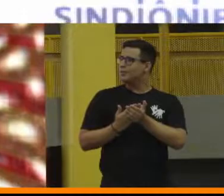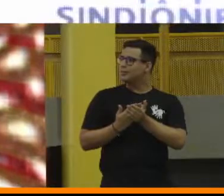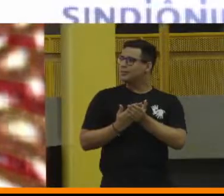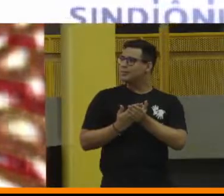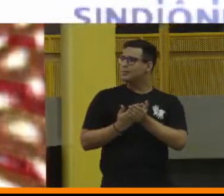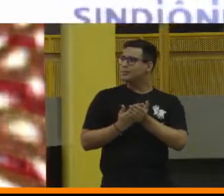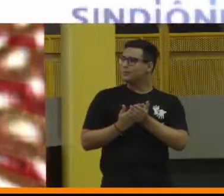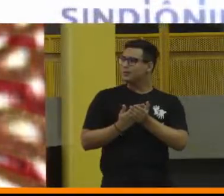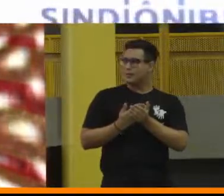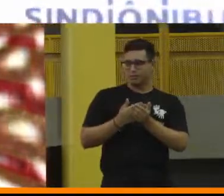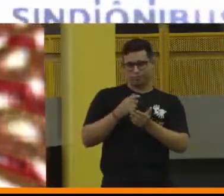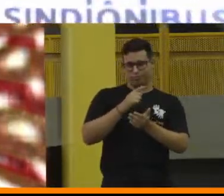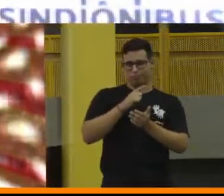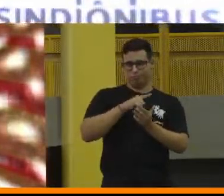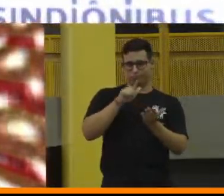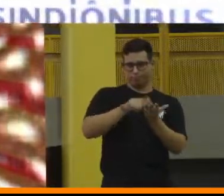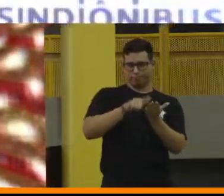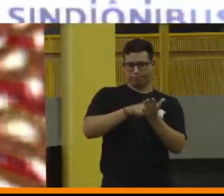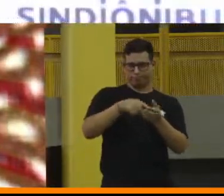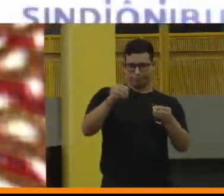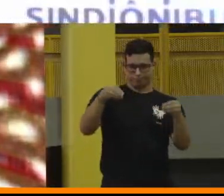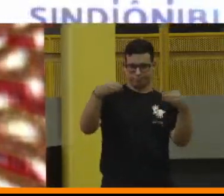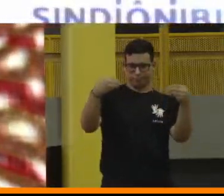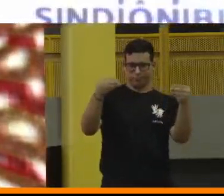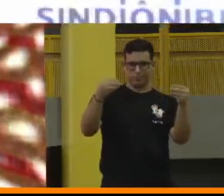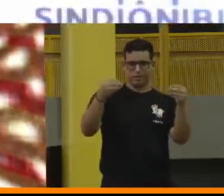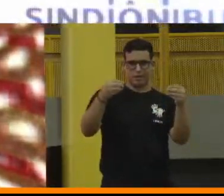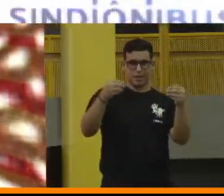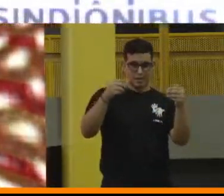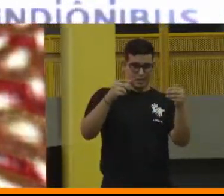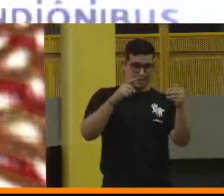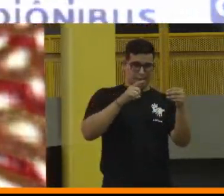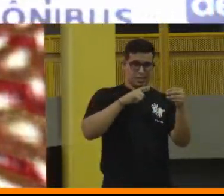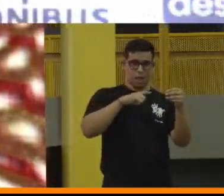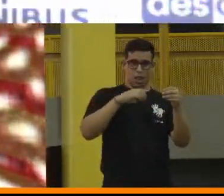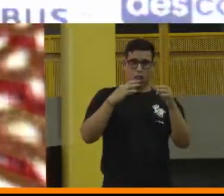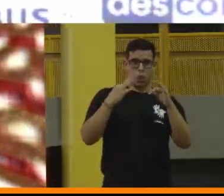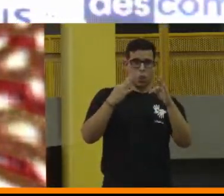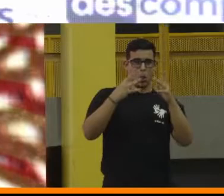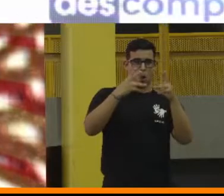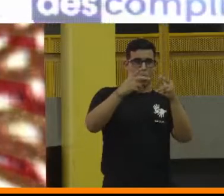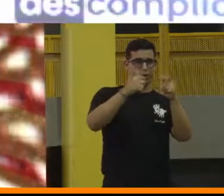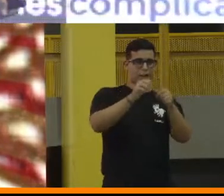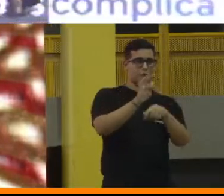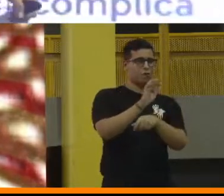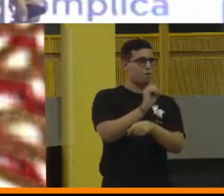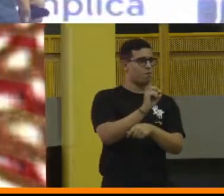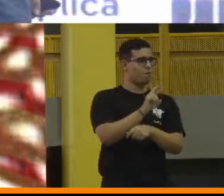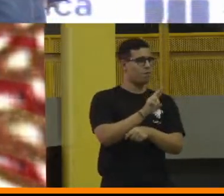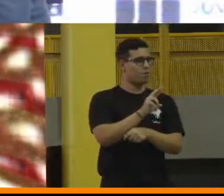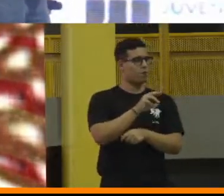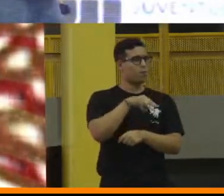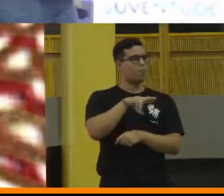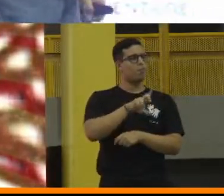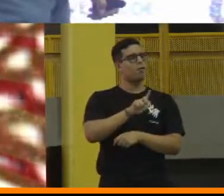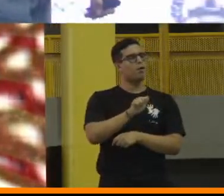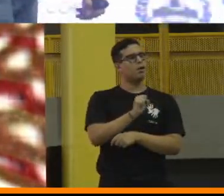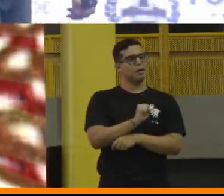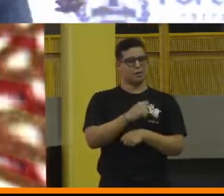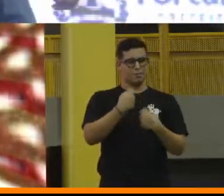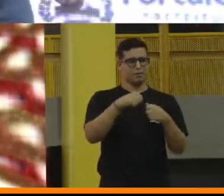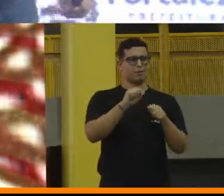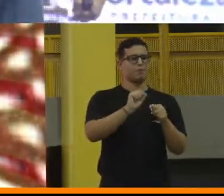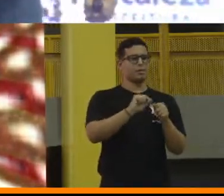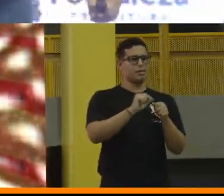Você estava com uma folhinha de papel, onde tinha todas as fórmulas que você ia precisar para fazer